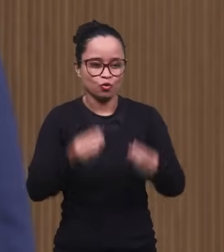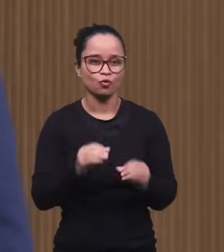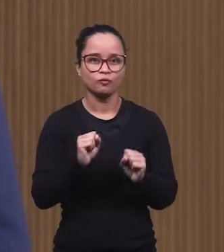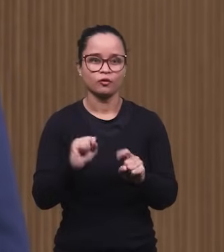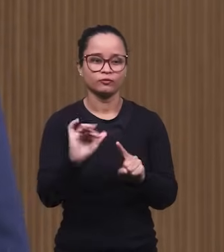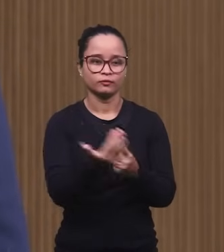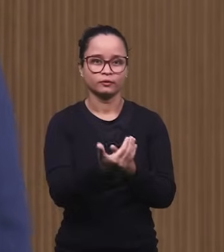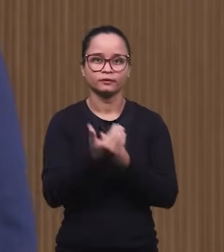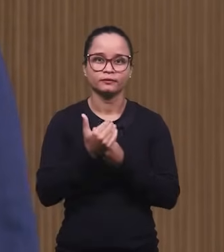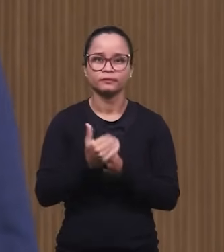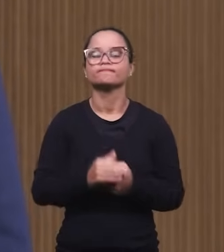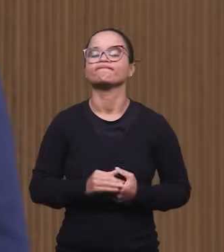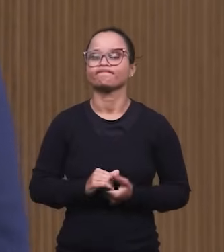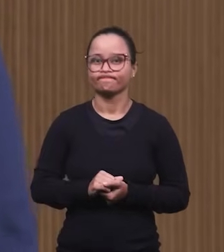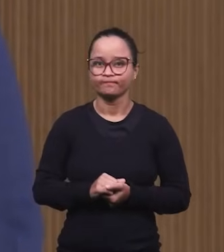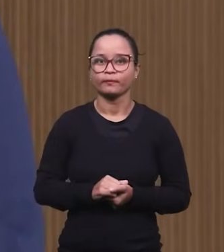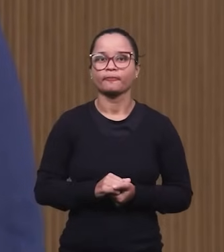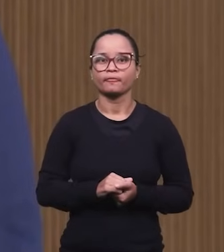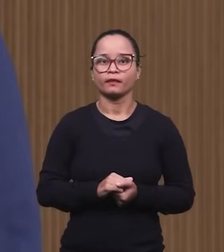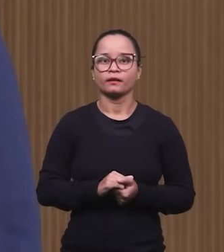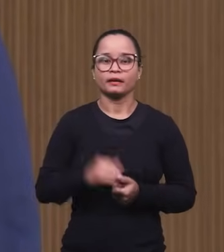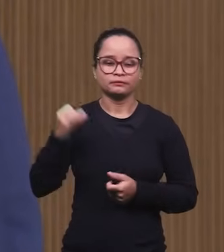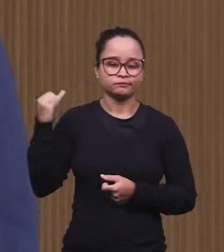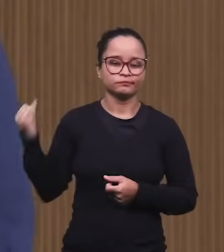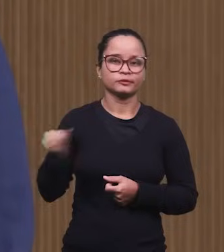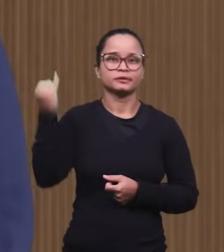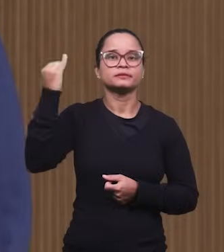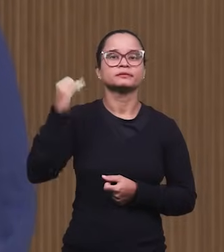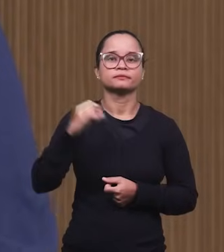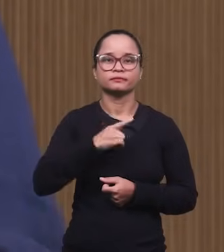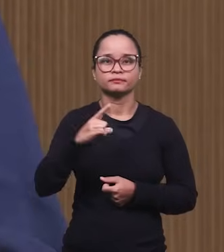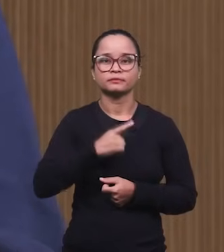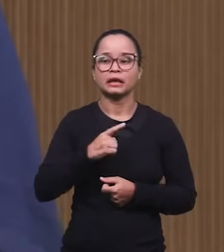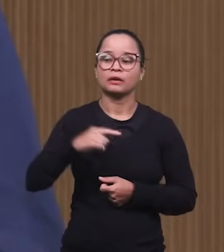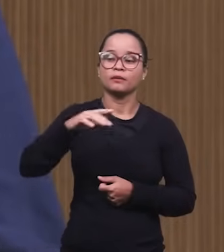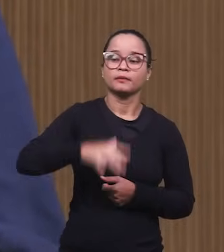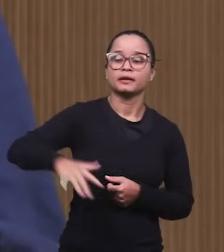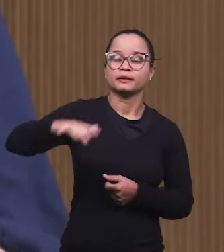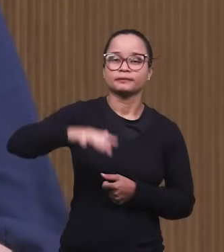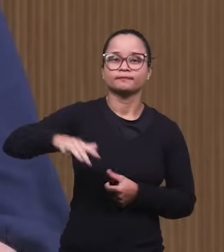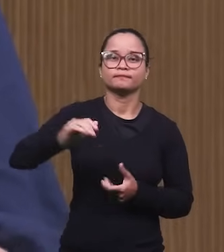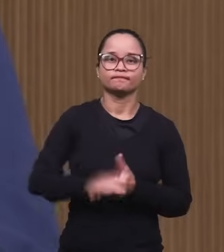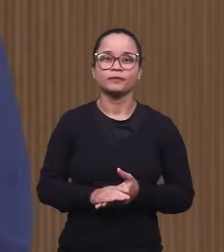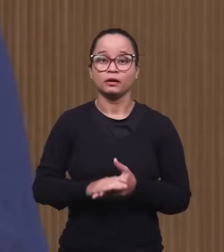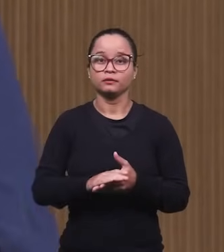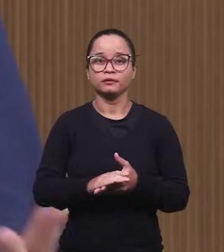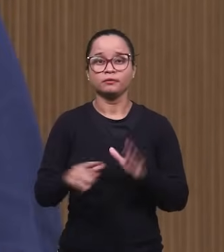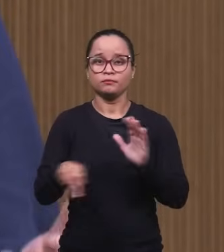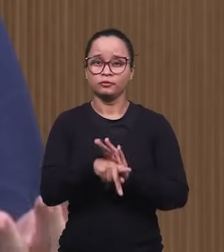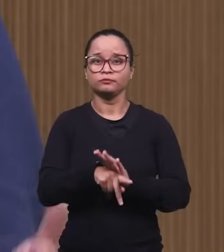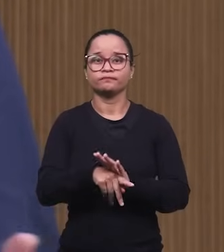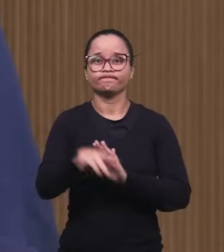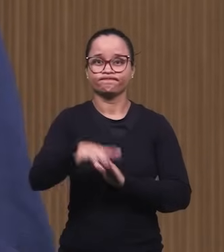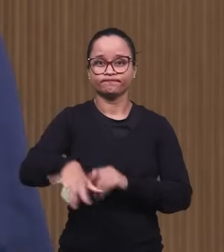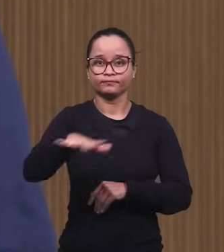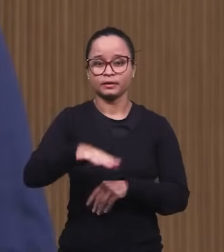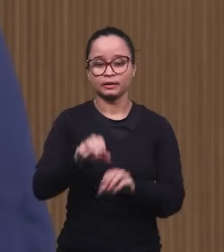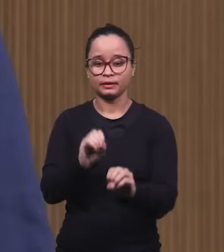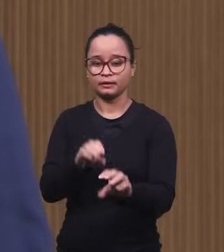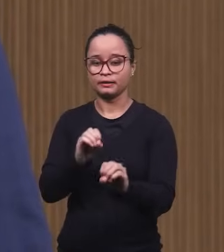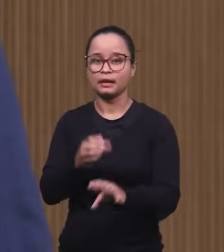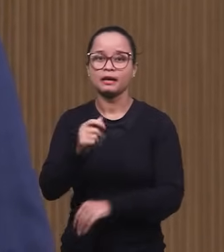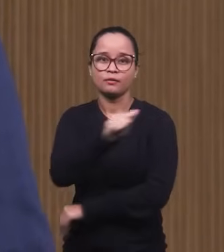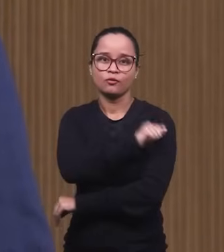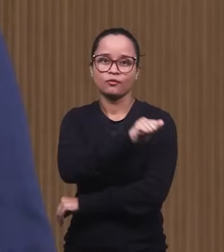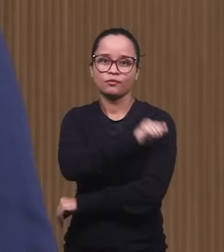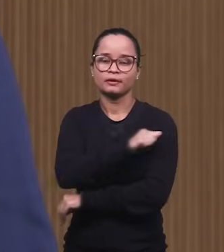que pode nos guardar, que nos livra. Então, eu acho isso muito importante, e é um ambiente que é propício, né? A gente ensinar para